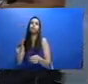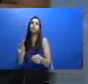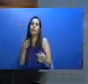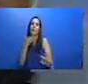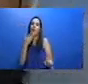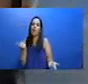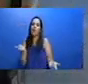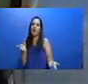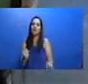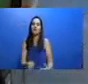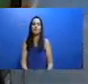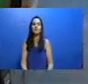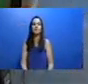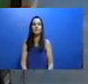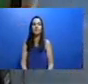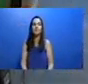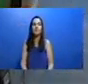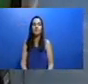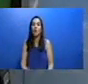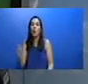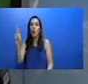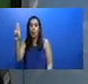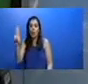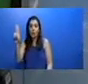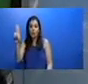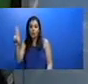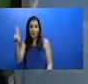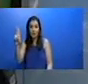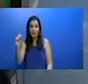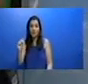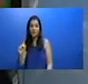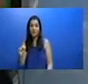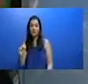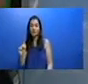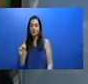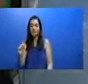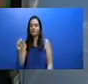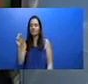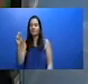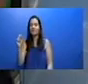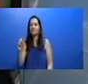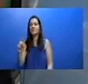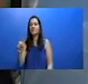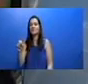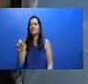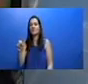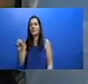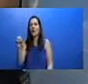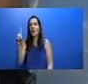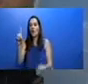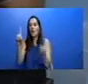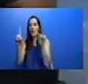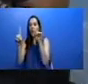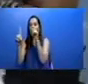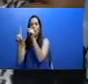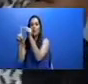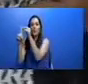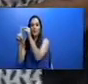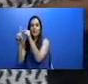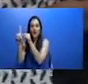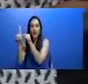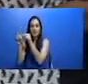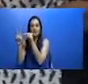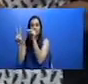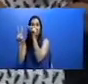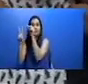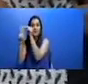facilitar a nossa vida. Olha lá, unidade, dezena, e vou somar 12 mais 12 mais 12. De onde eu tirei esse 12? Daqui,